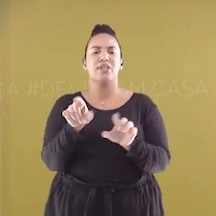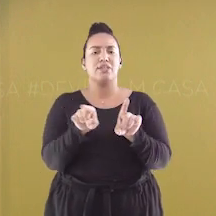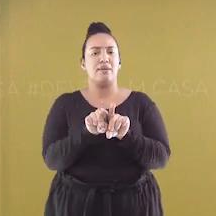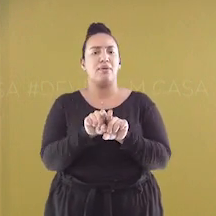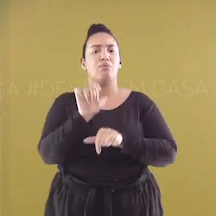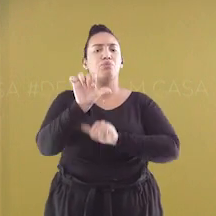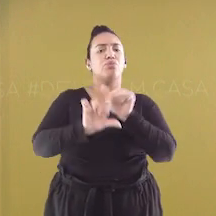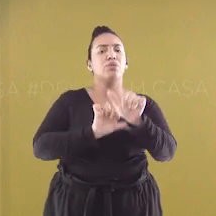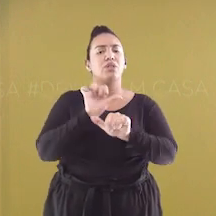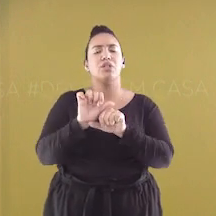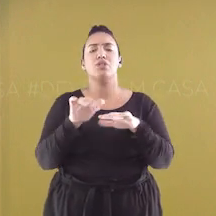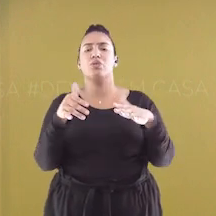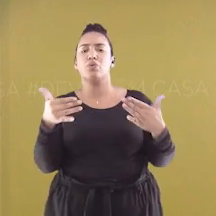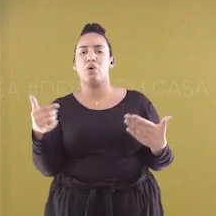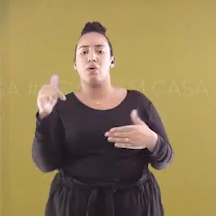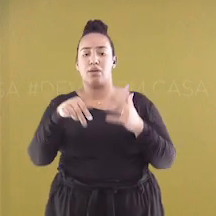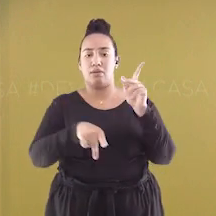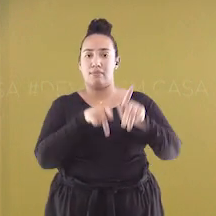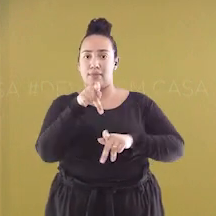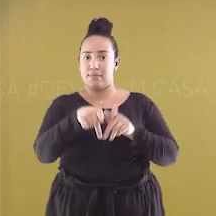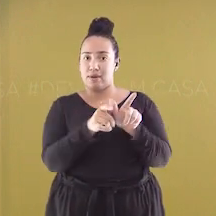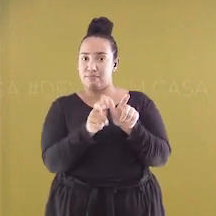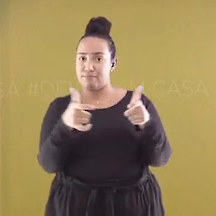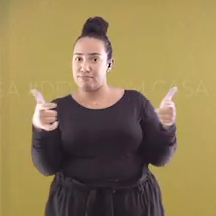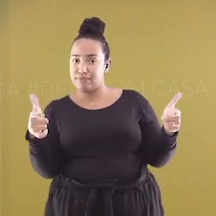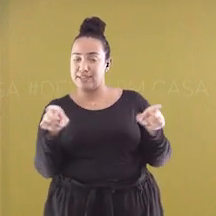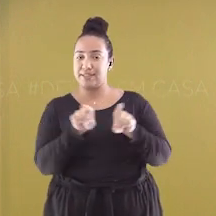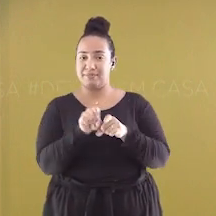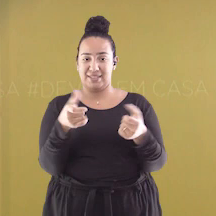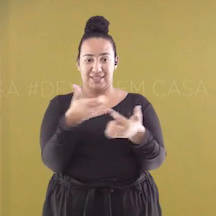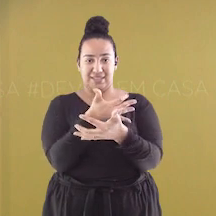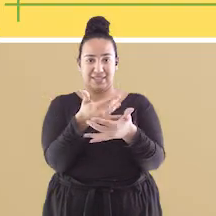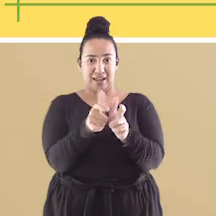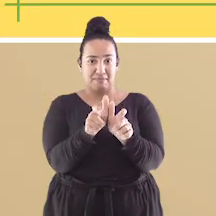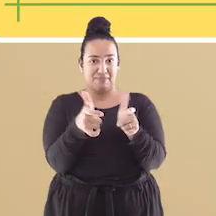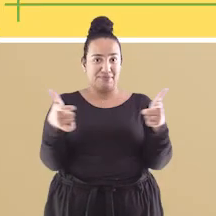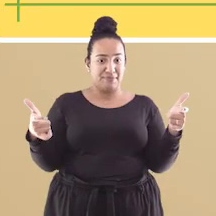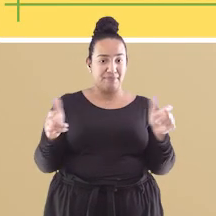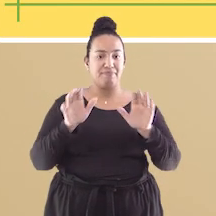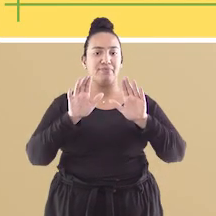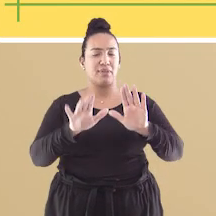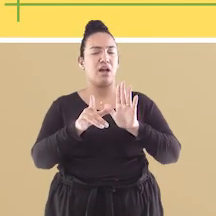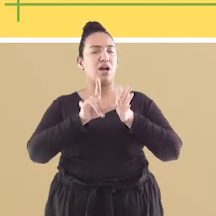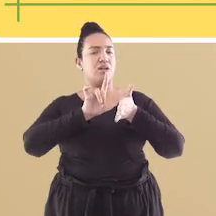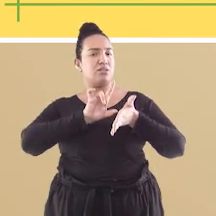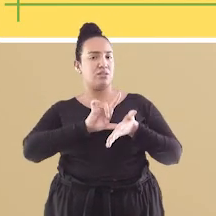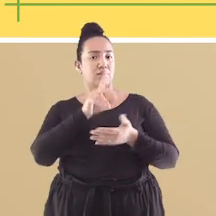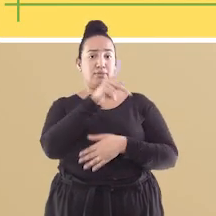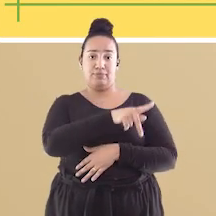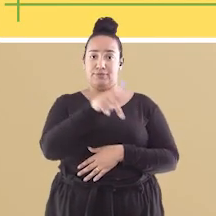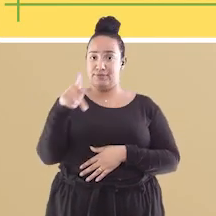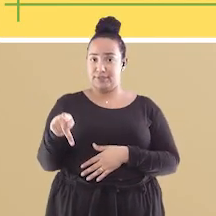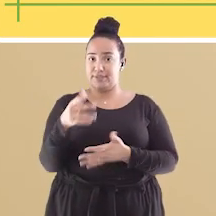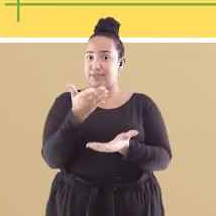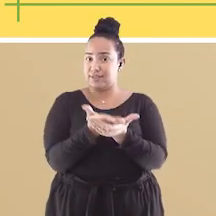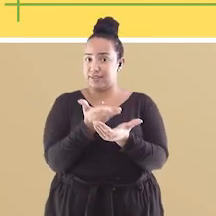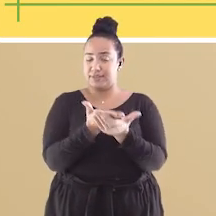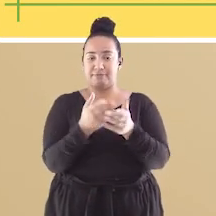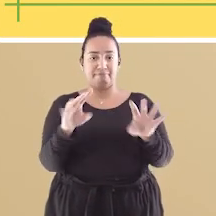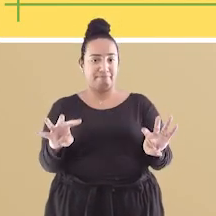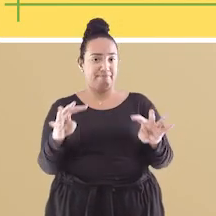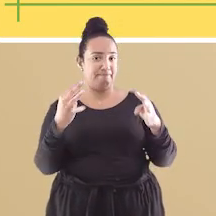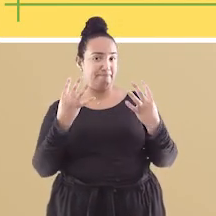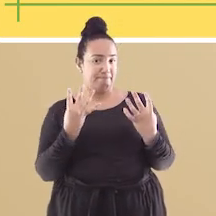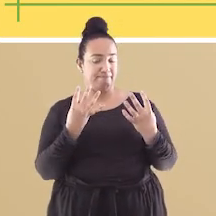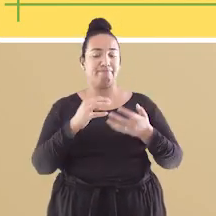ocorridas do grande crescimento populacional e da expansão das cidades. Mas antes, para os professores e professoras